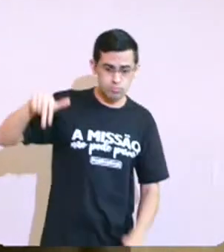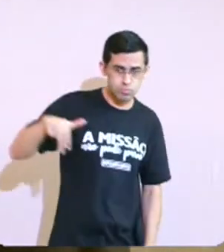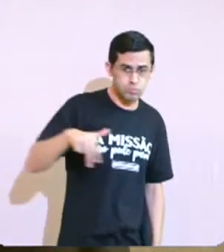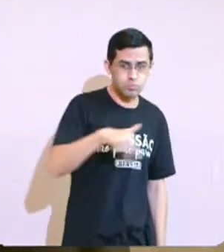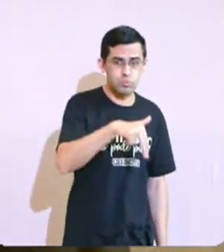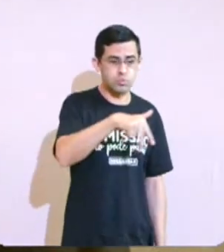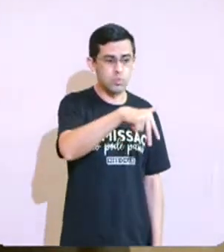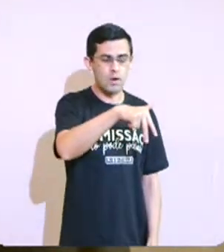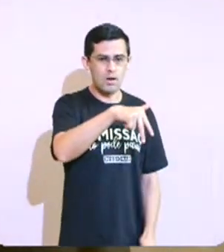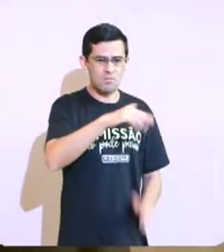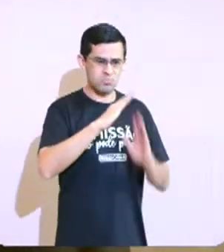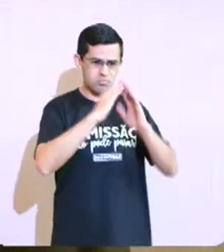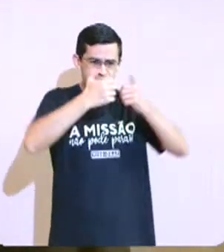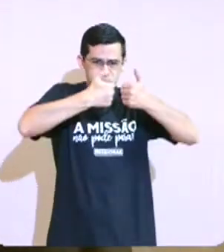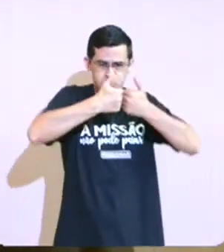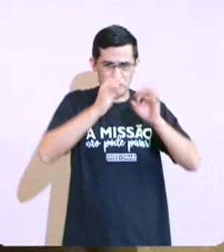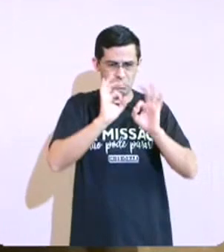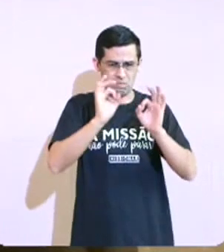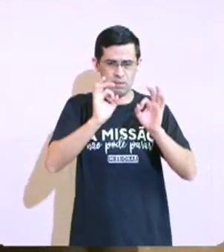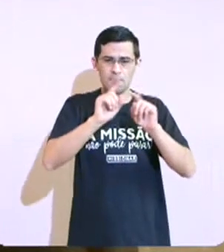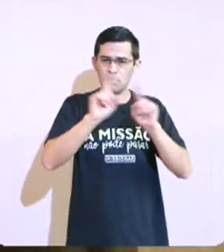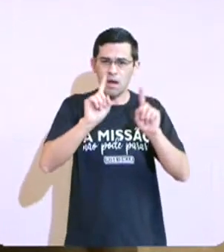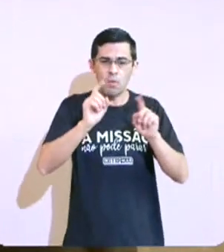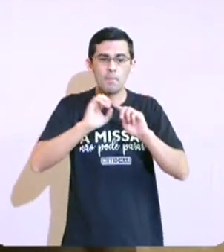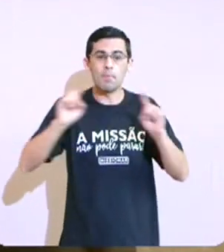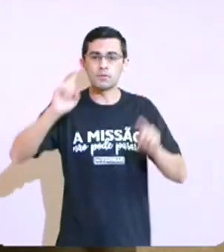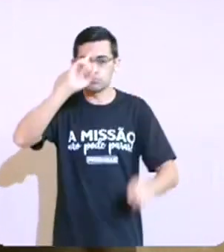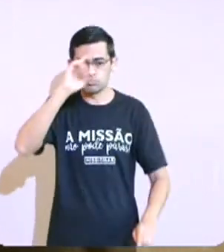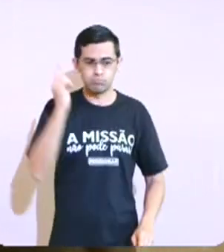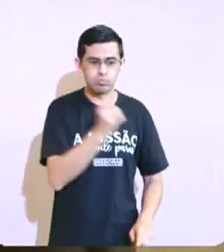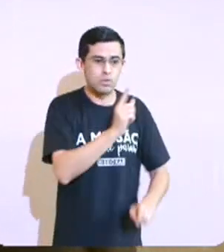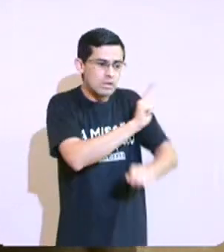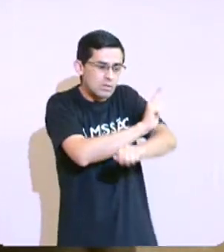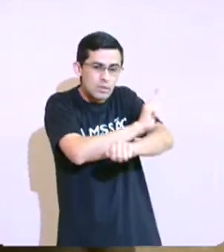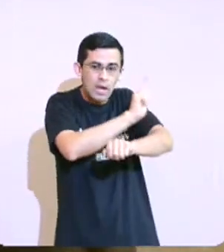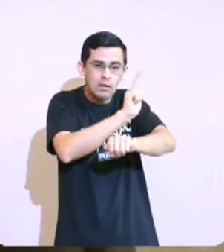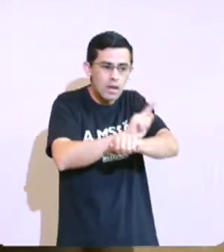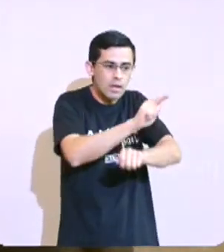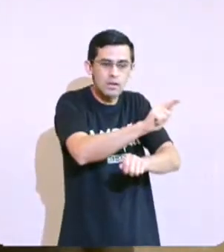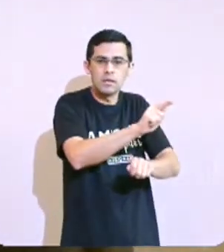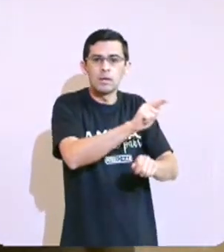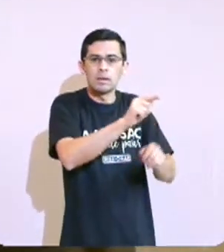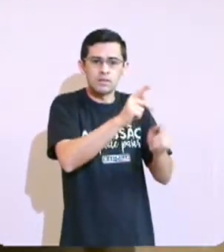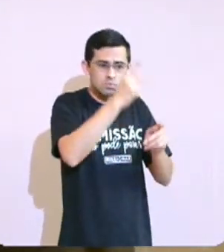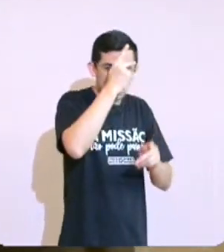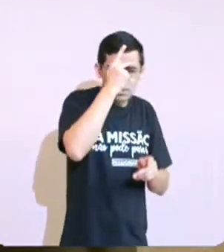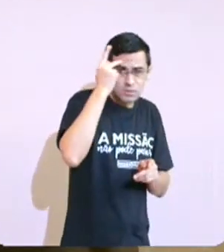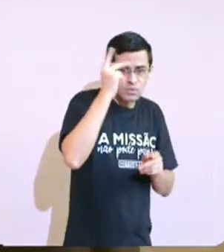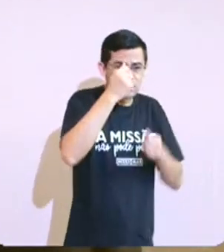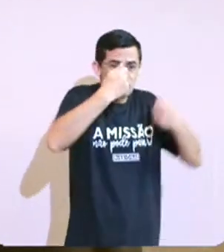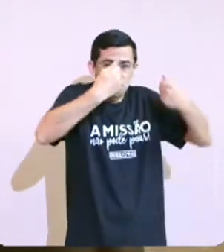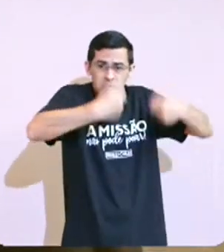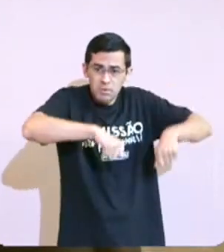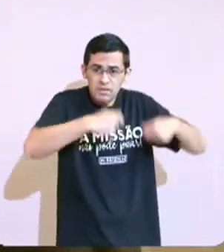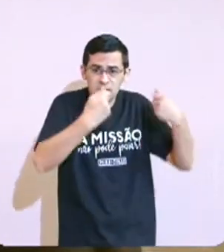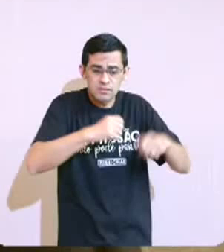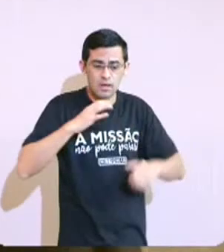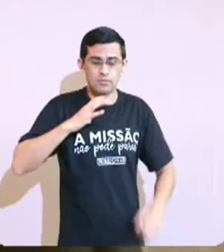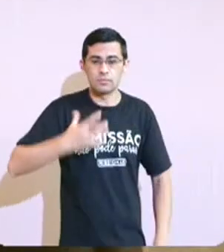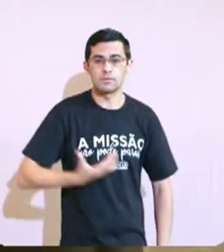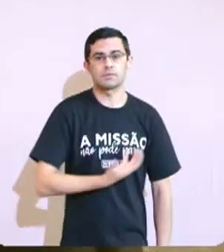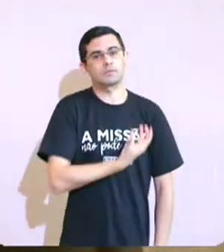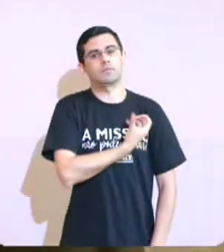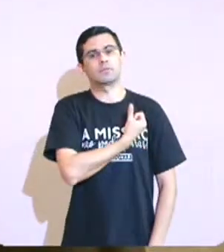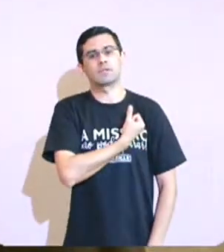para o tabernáculo celestial, mas o enviou para a Galiléia dos gentios do céu, que foi aquele lugar